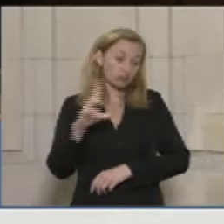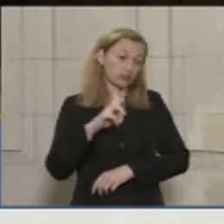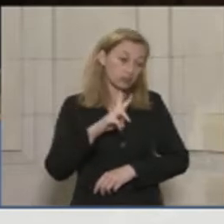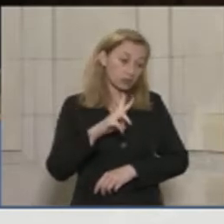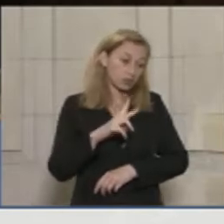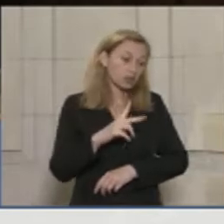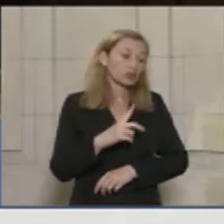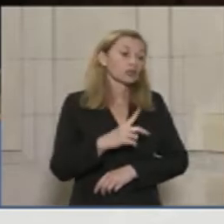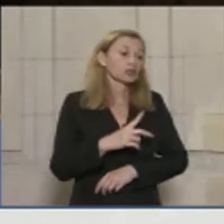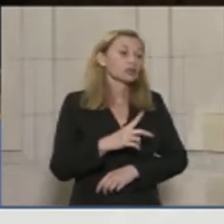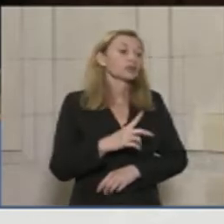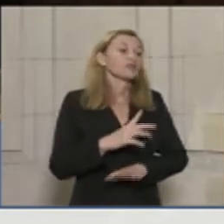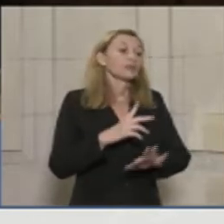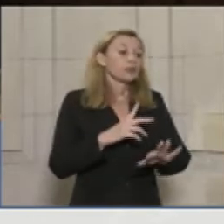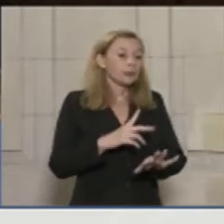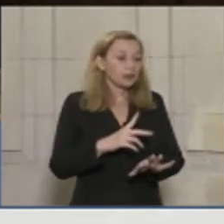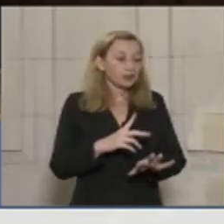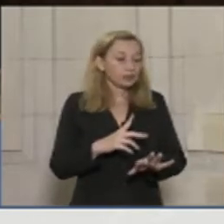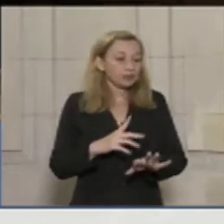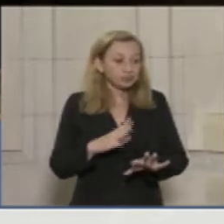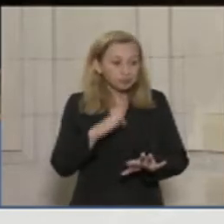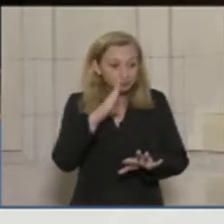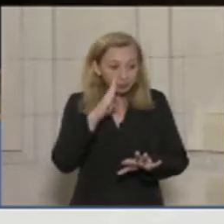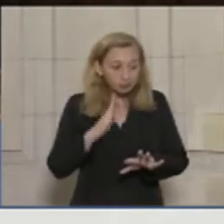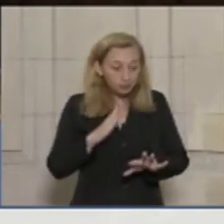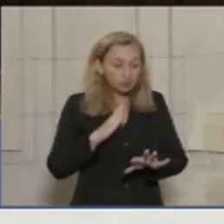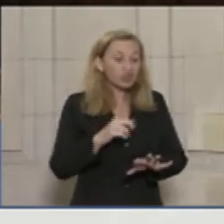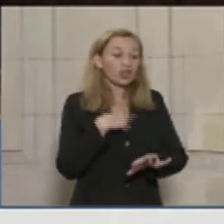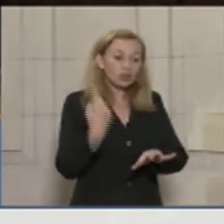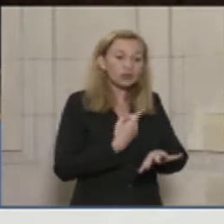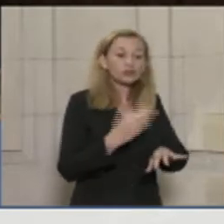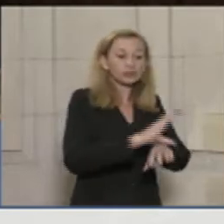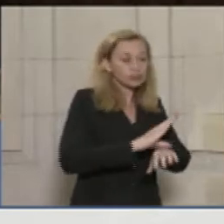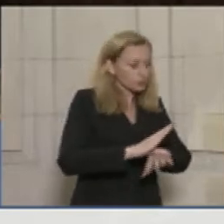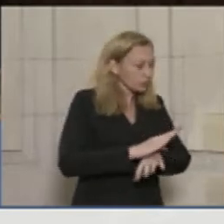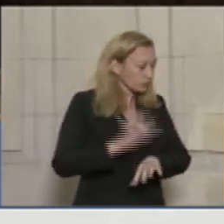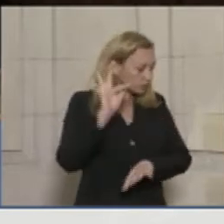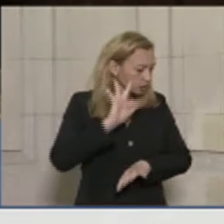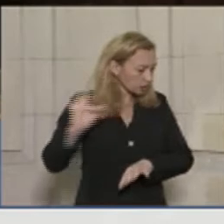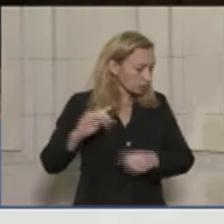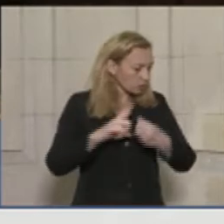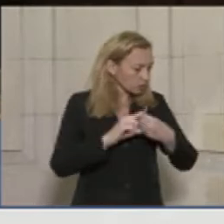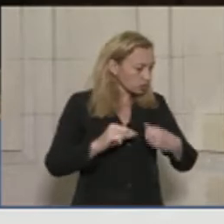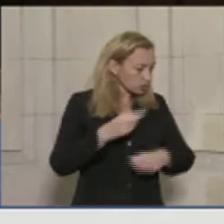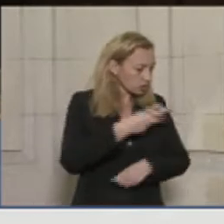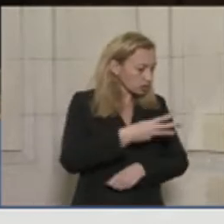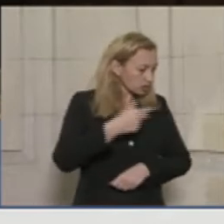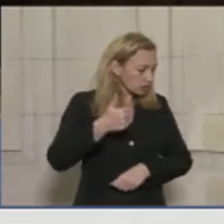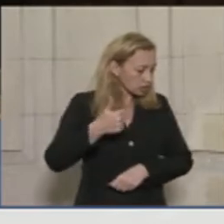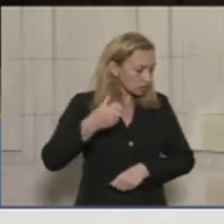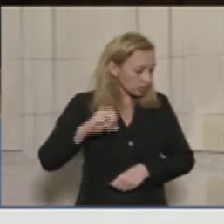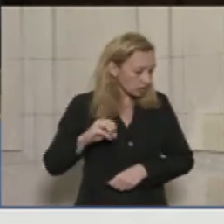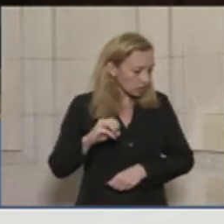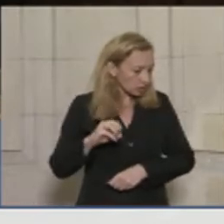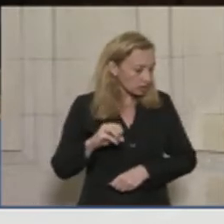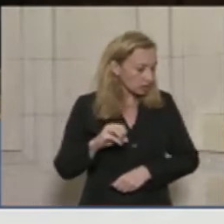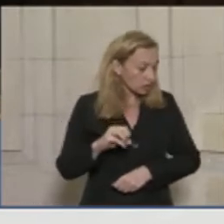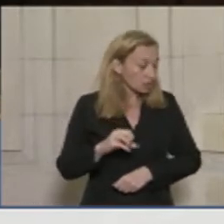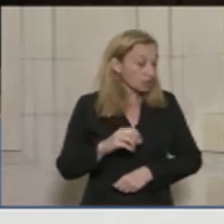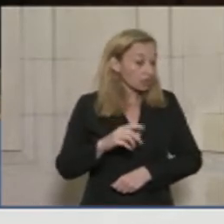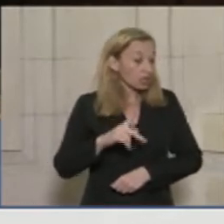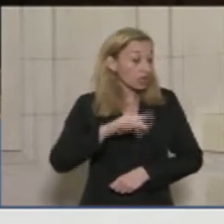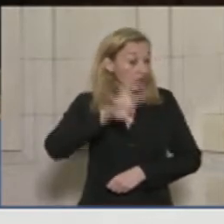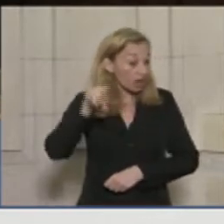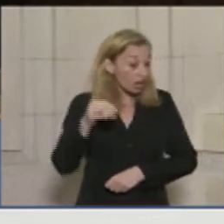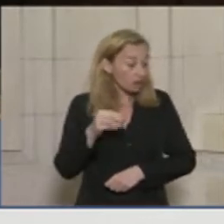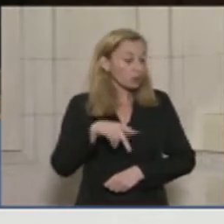nossa Constituição Estadual, no artigo 310, é cristalina quando afirma que a